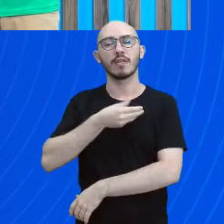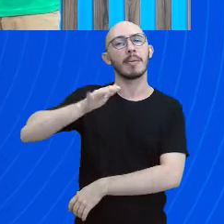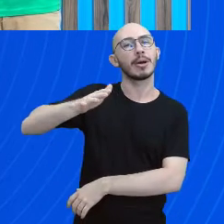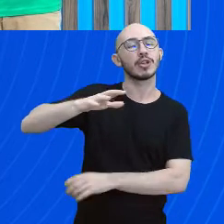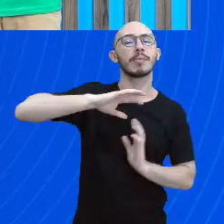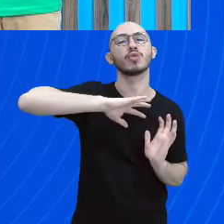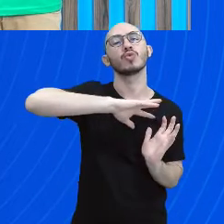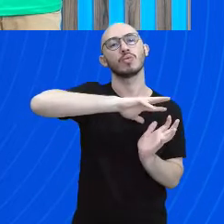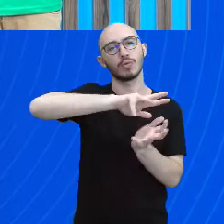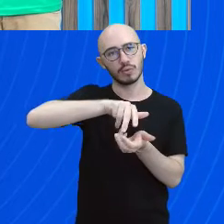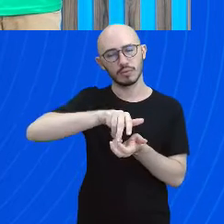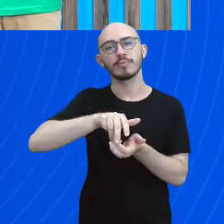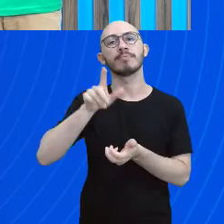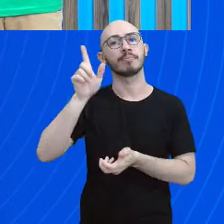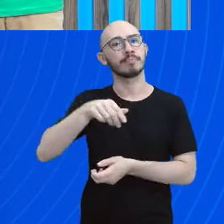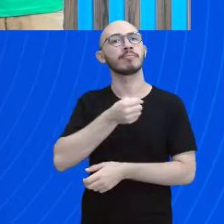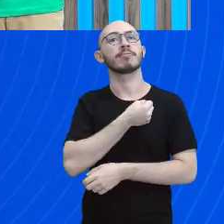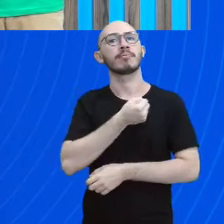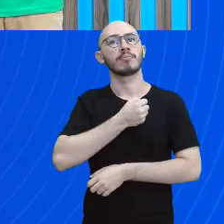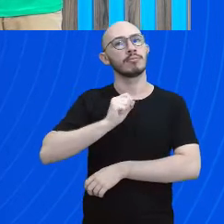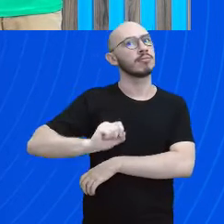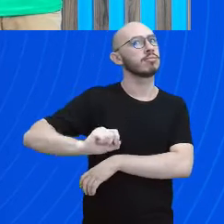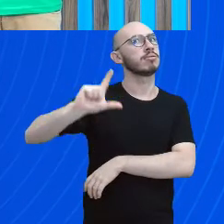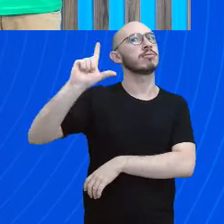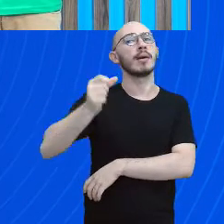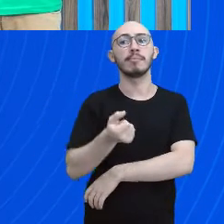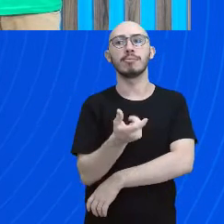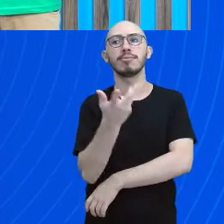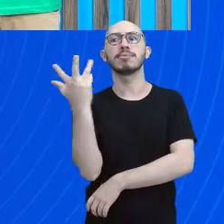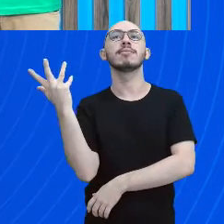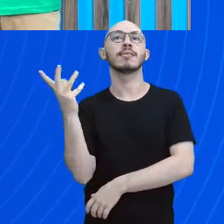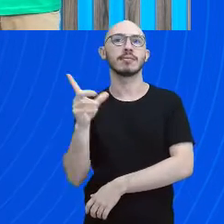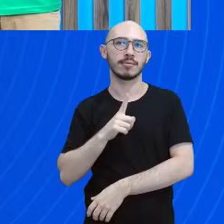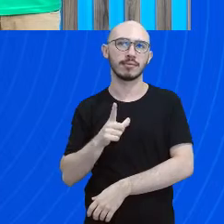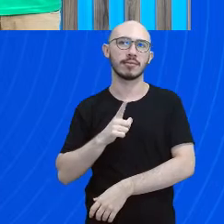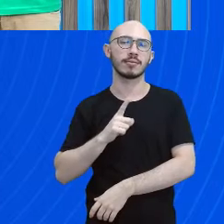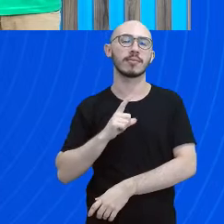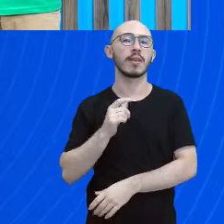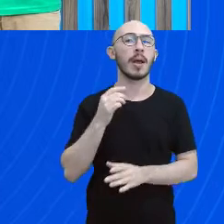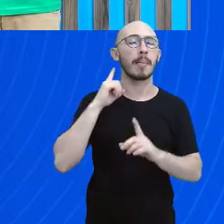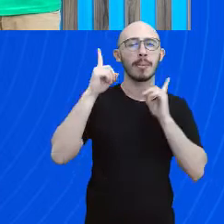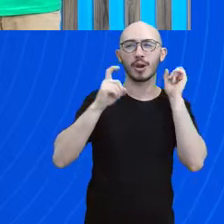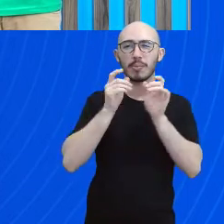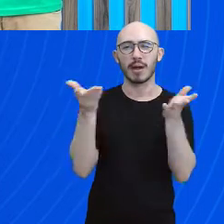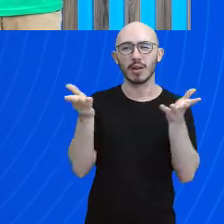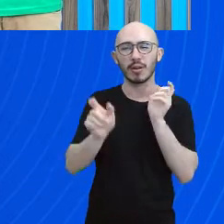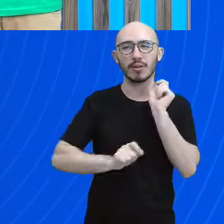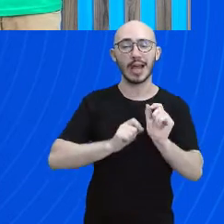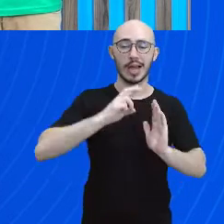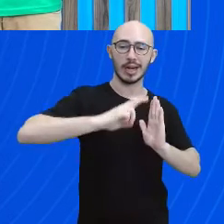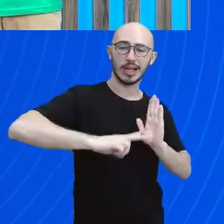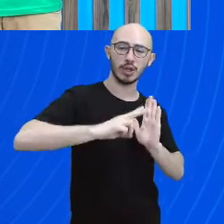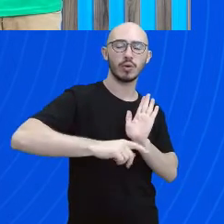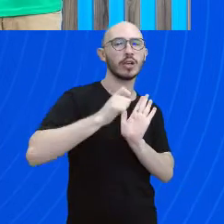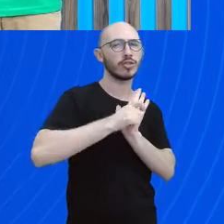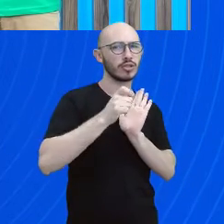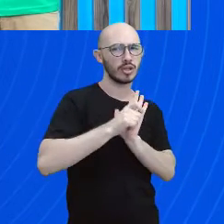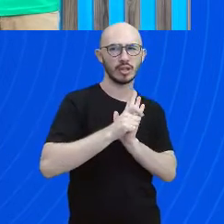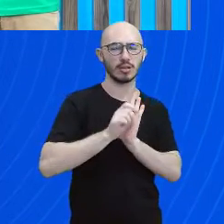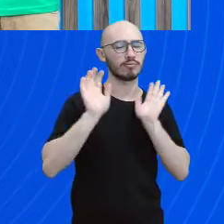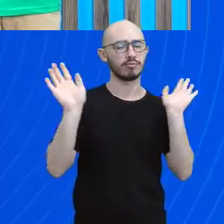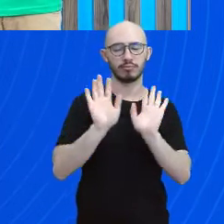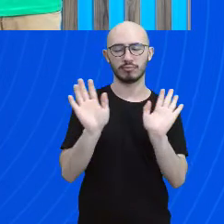no planeta Terra. Então, é um número bastante grande. A gente não vai se preocupar nesse momento com a leitura e escrita do número.